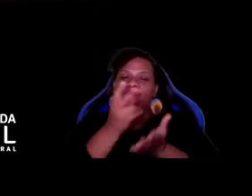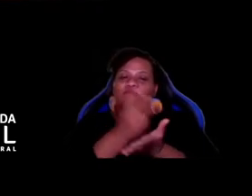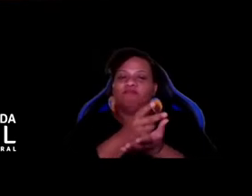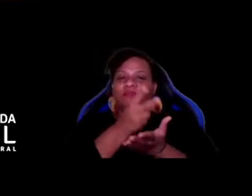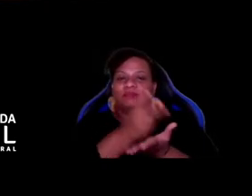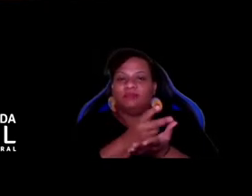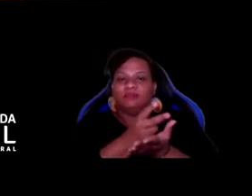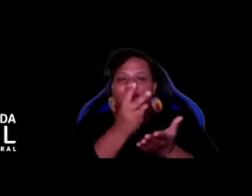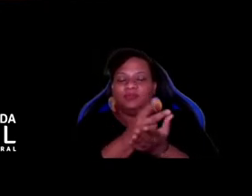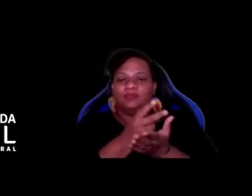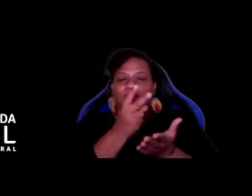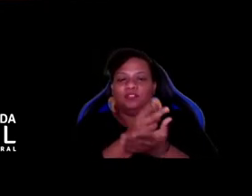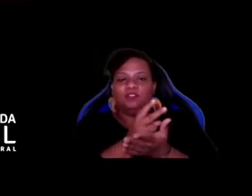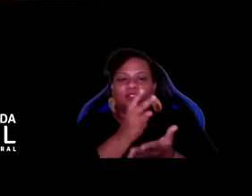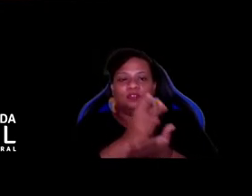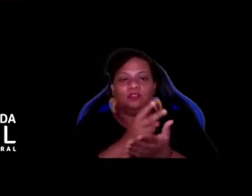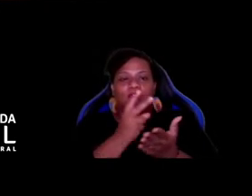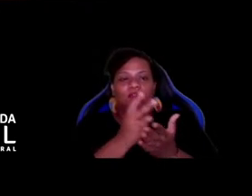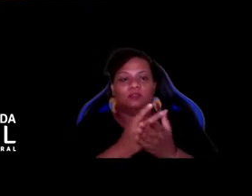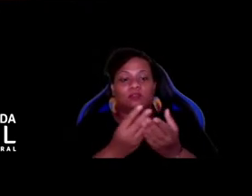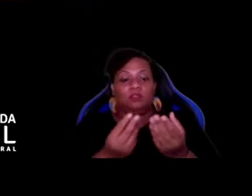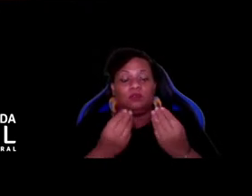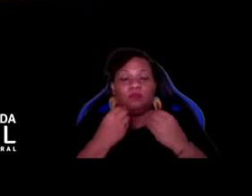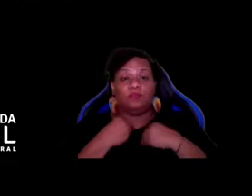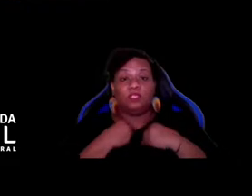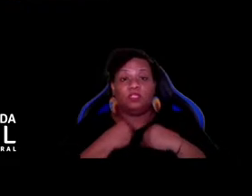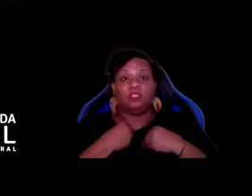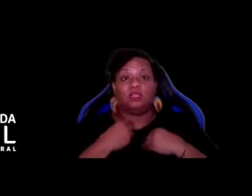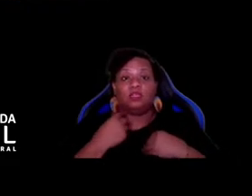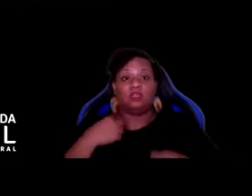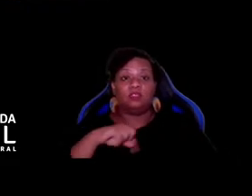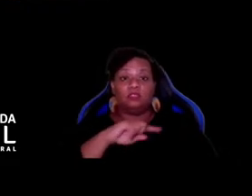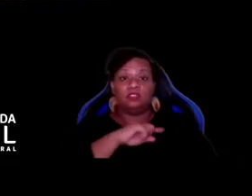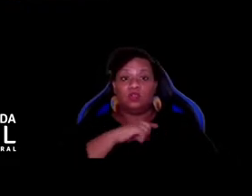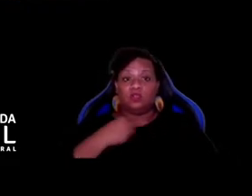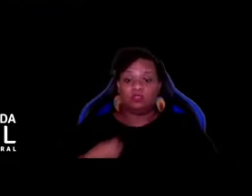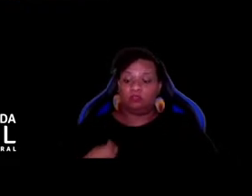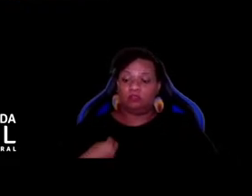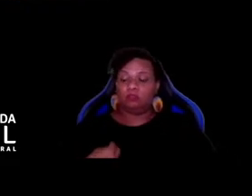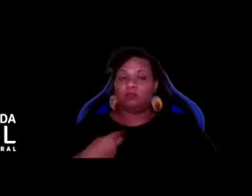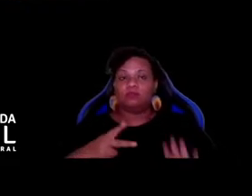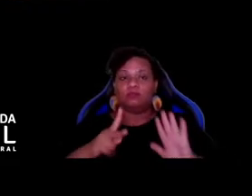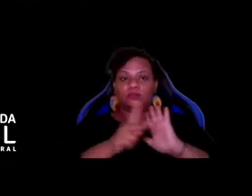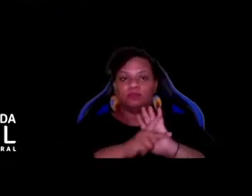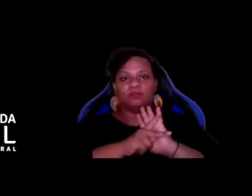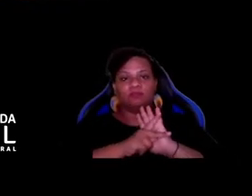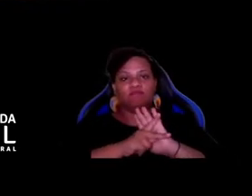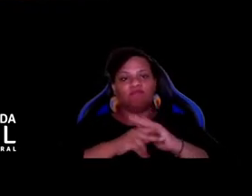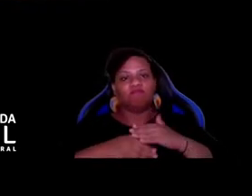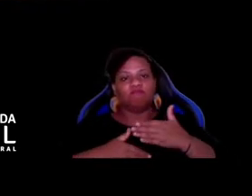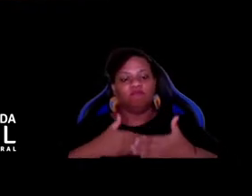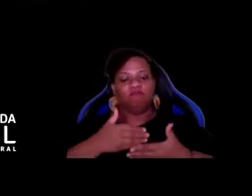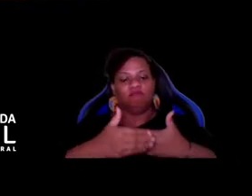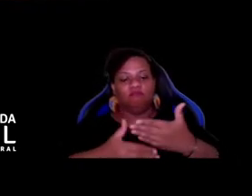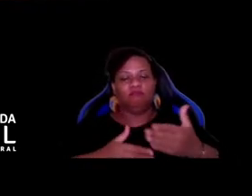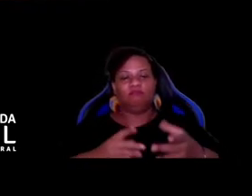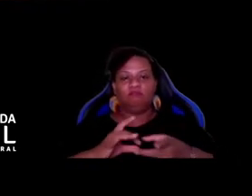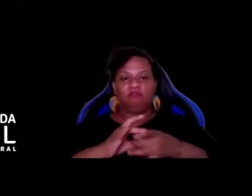isso traz para nós que fazemos parte dessa corrente, né,